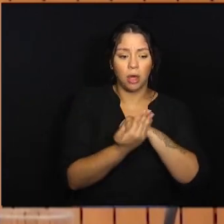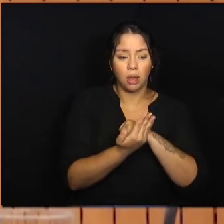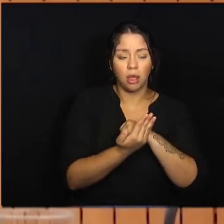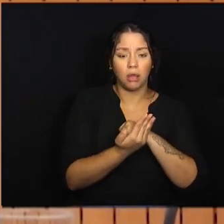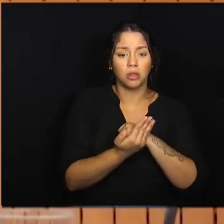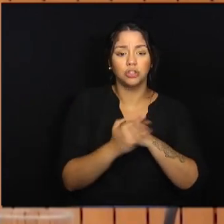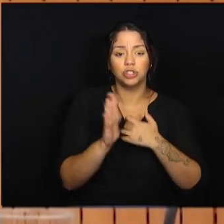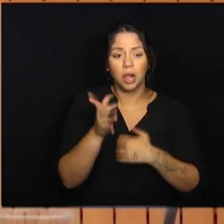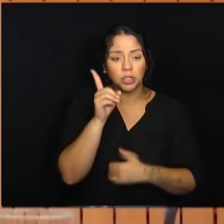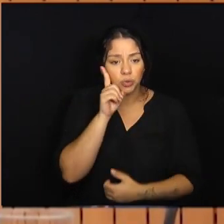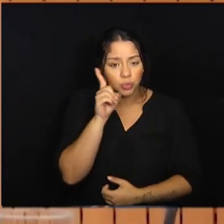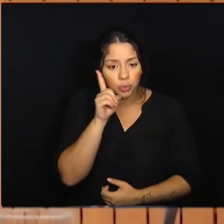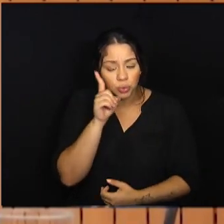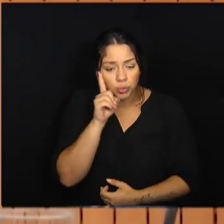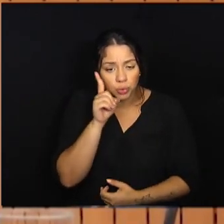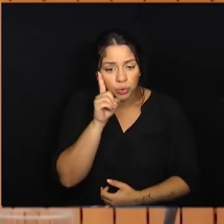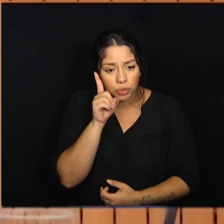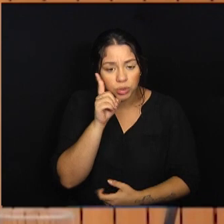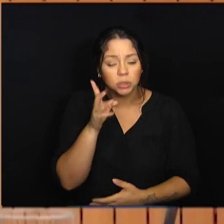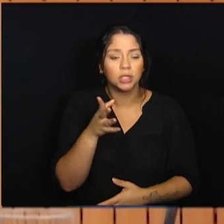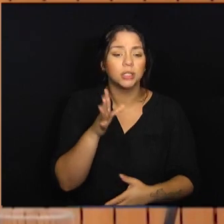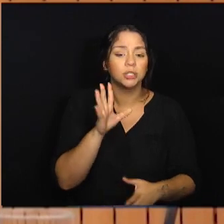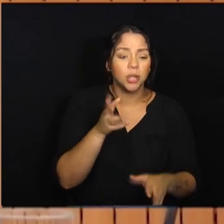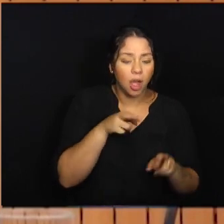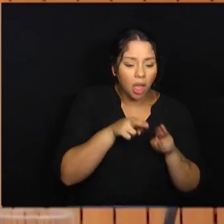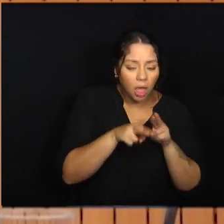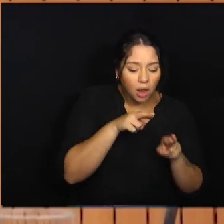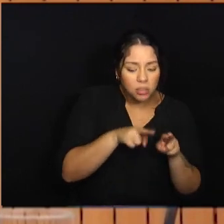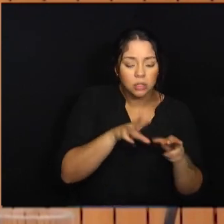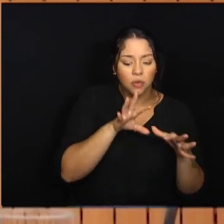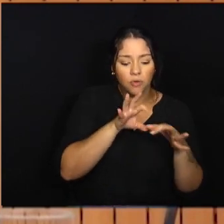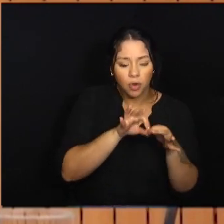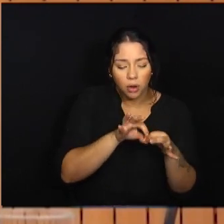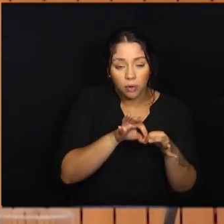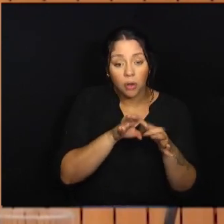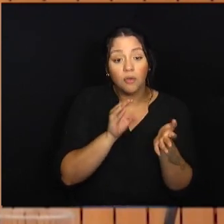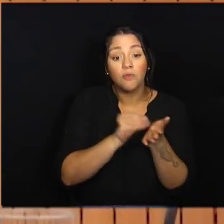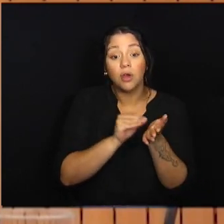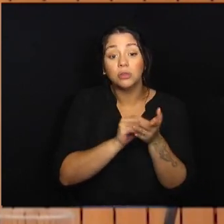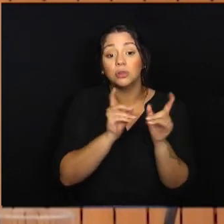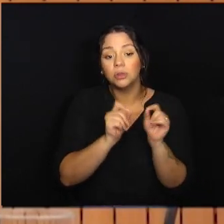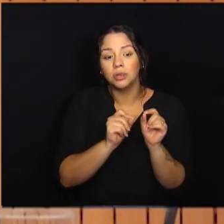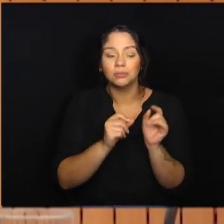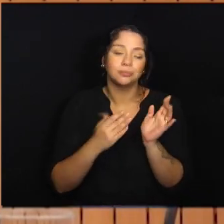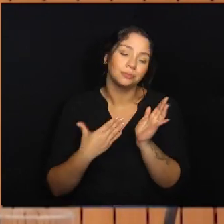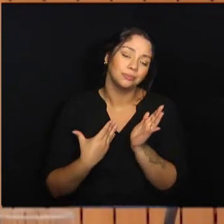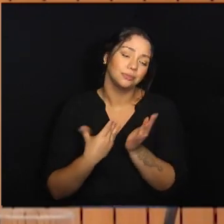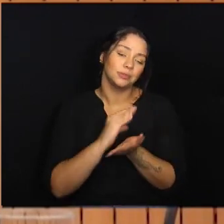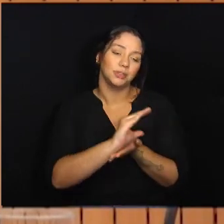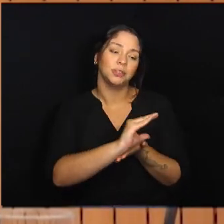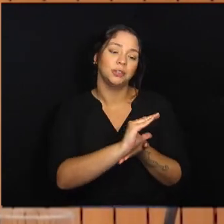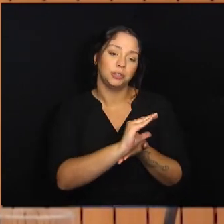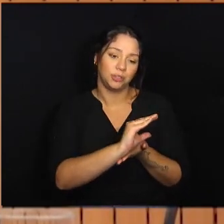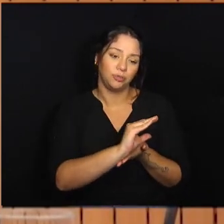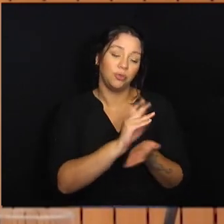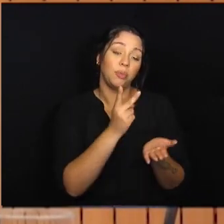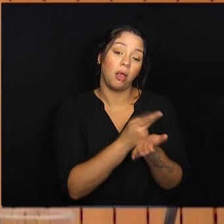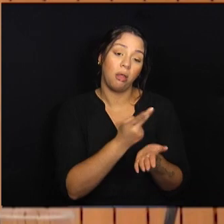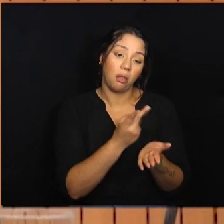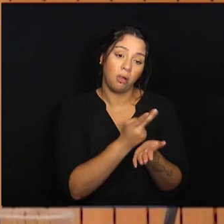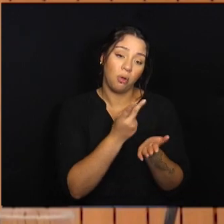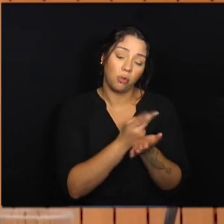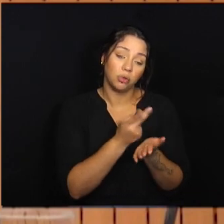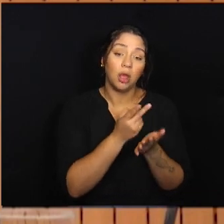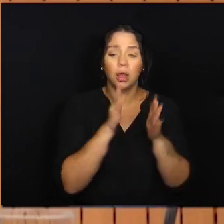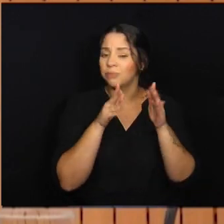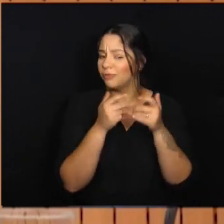todos os dias, já tem essa relação, esse vínculo, e o que falta é esse incentivo, né, para aquilo se manter. Muitos projetos a gente